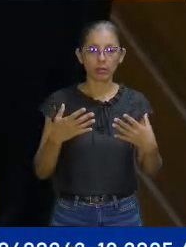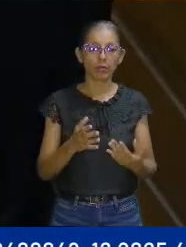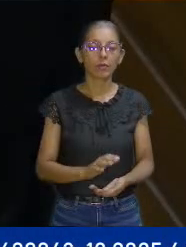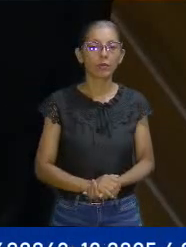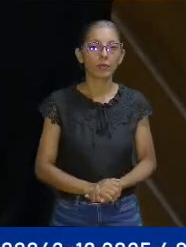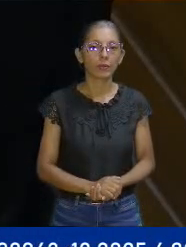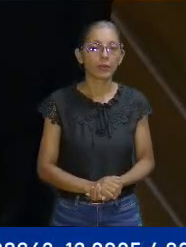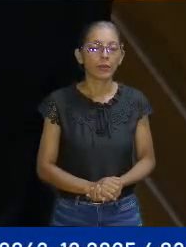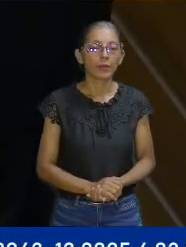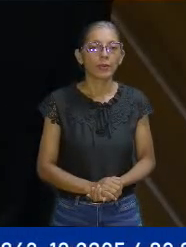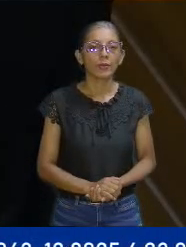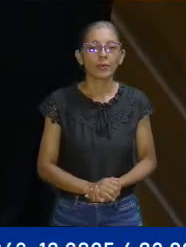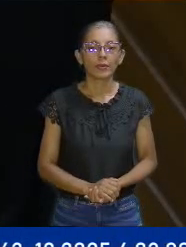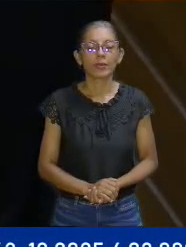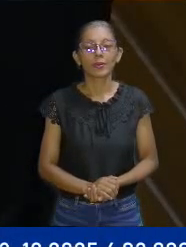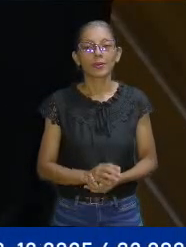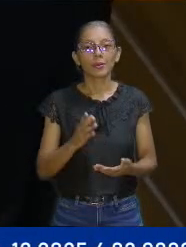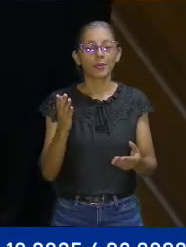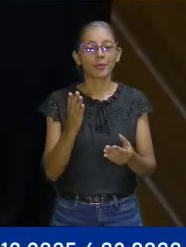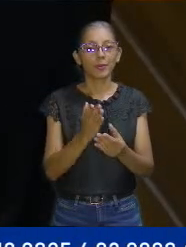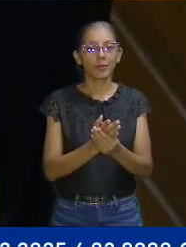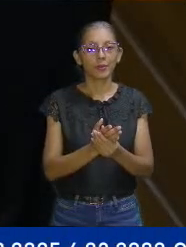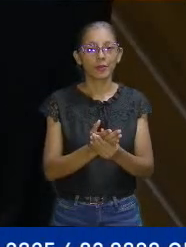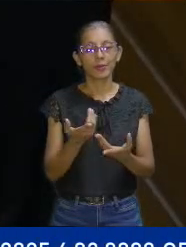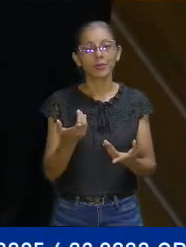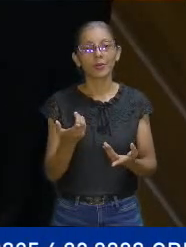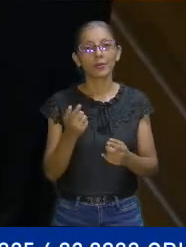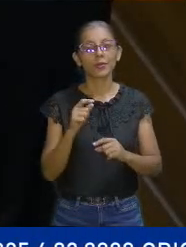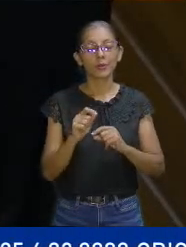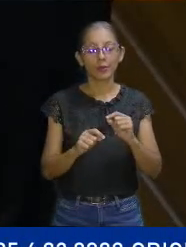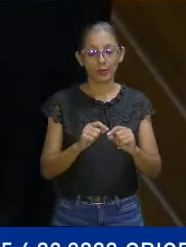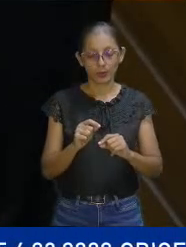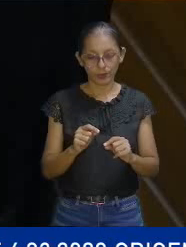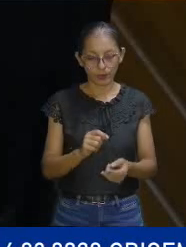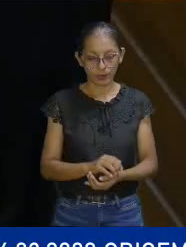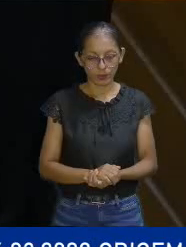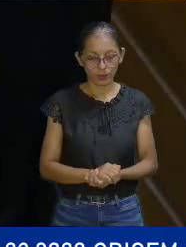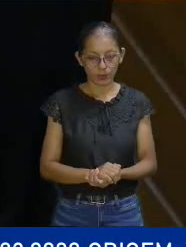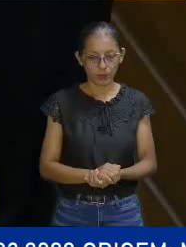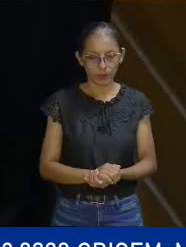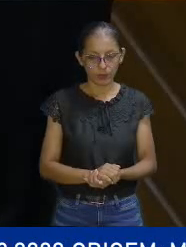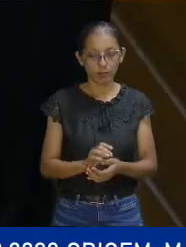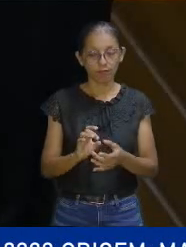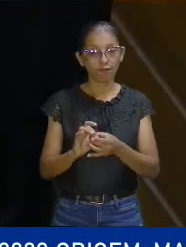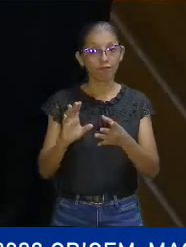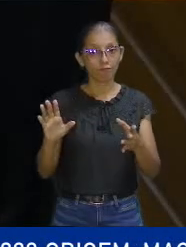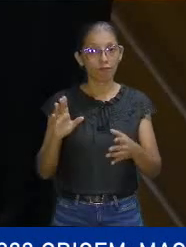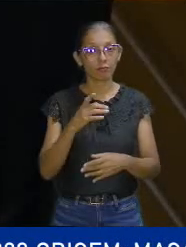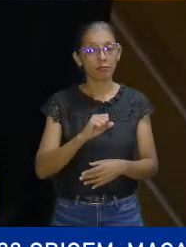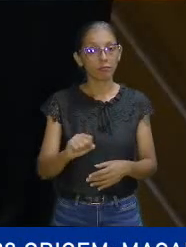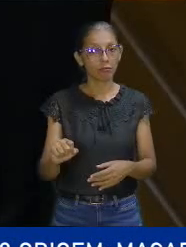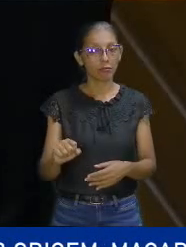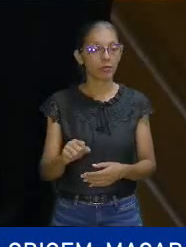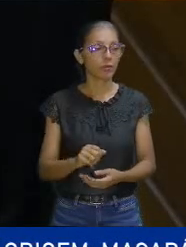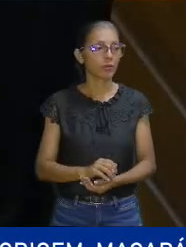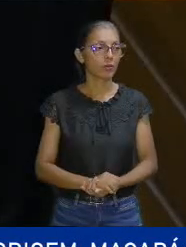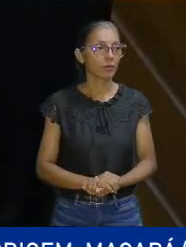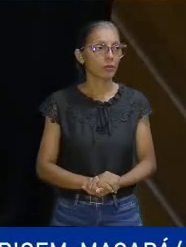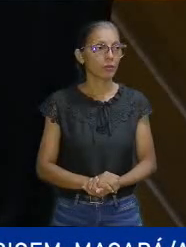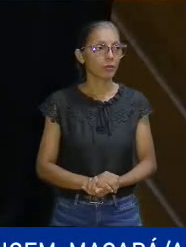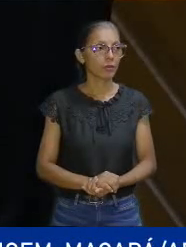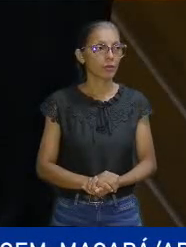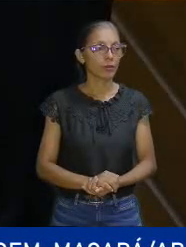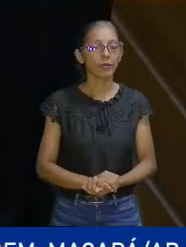absoluto, devendo ser relativizado quando estiver em jogo o exercício do direito de defesa. Trago aqui uma citação da